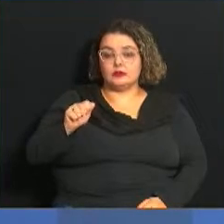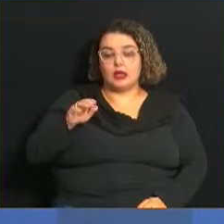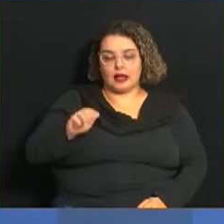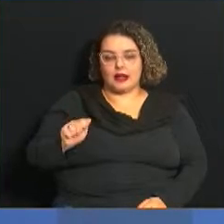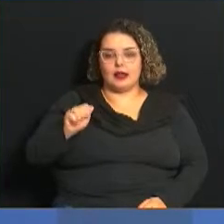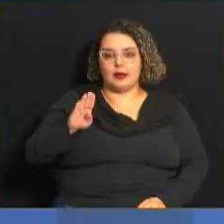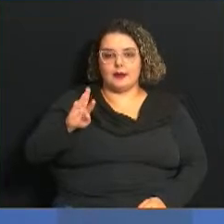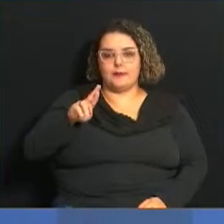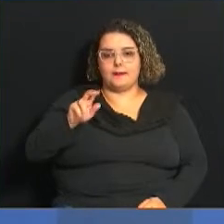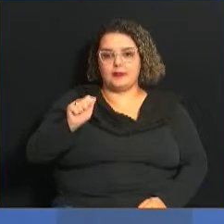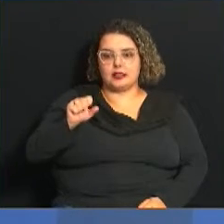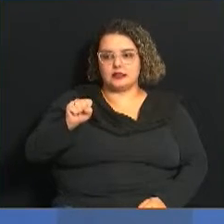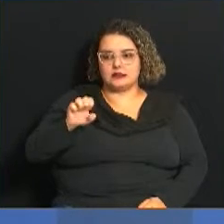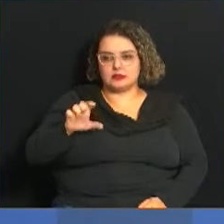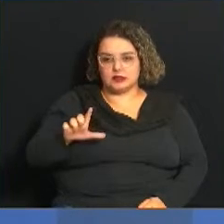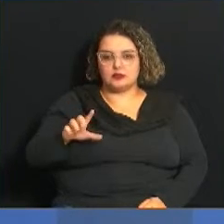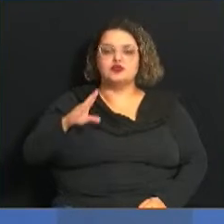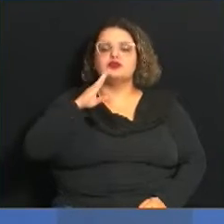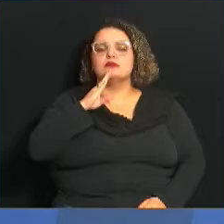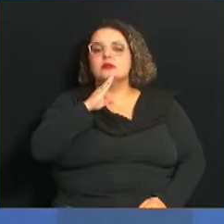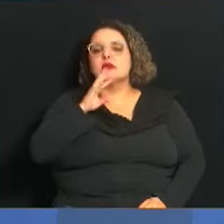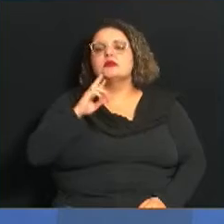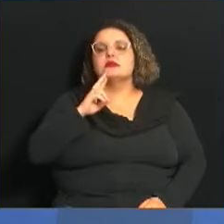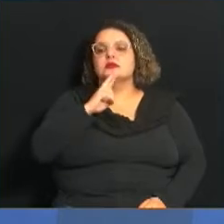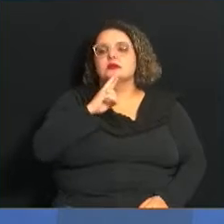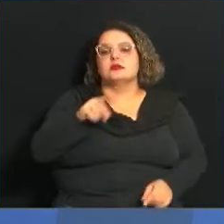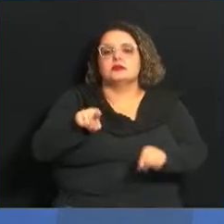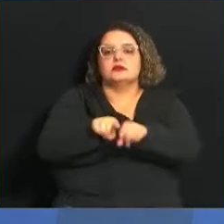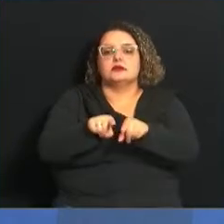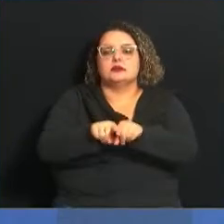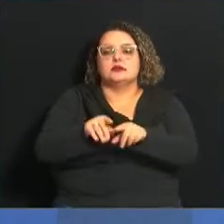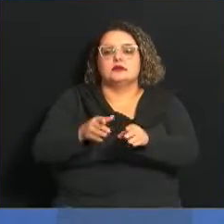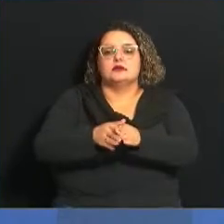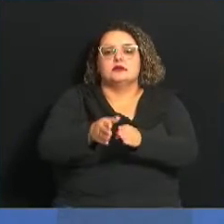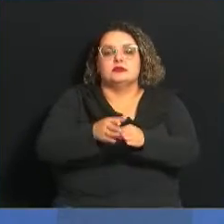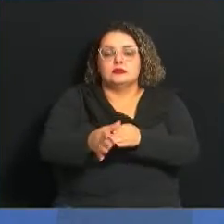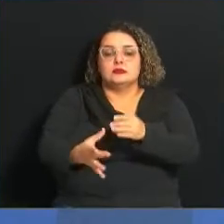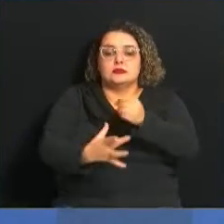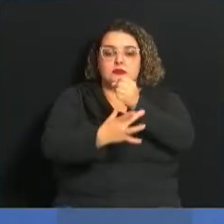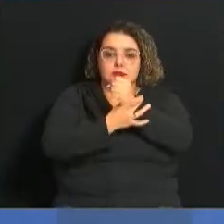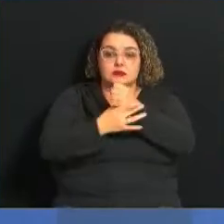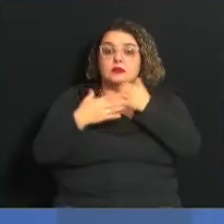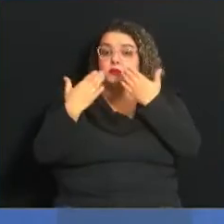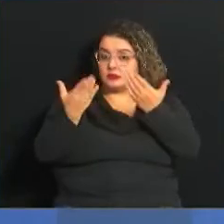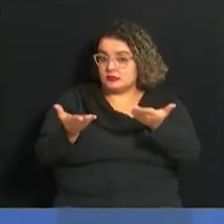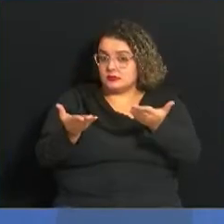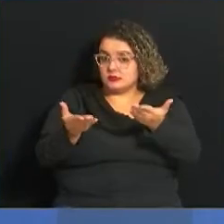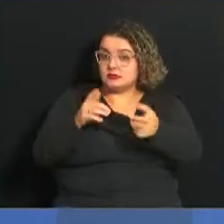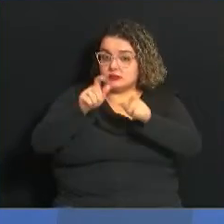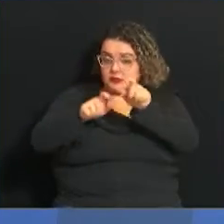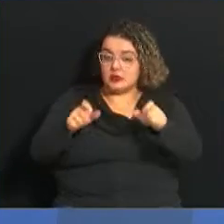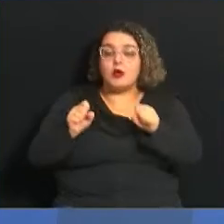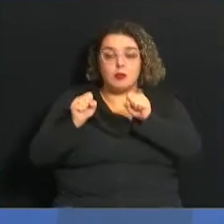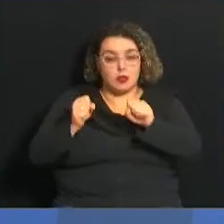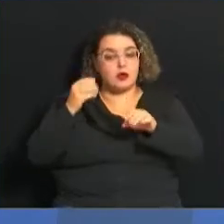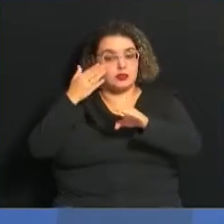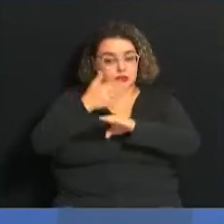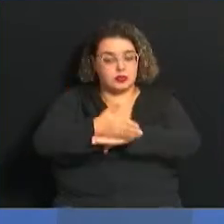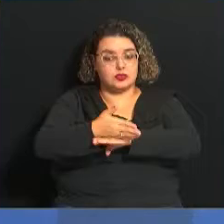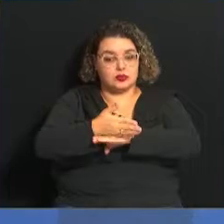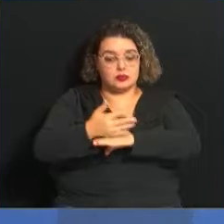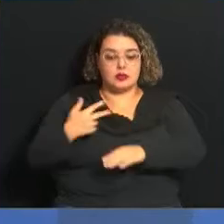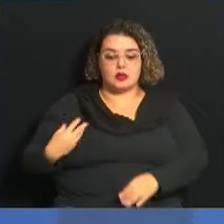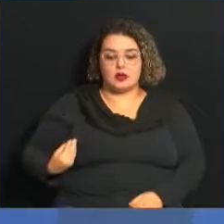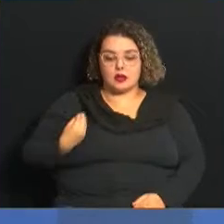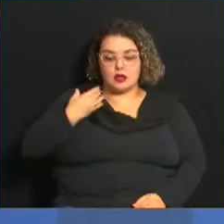e Restaurantes, e também dos conselhos de segurança. E você, população, também pode participar indo